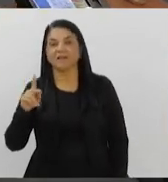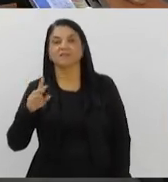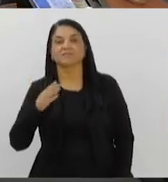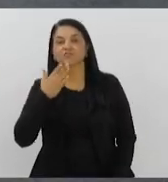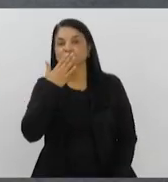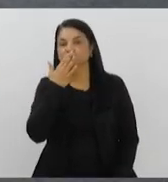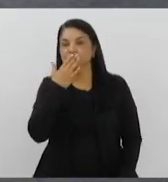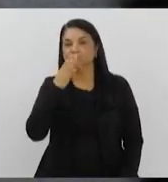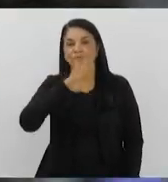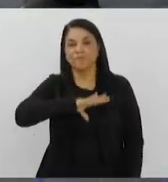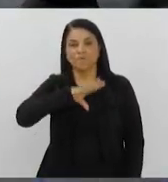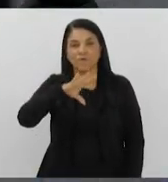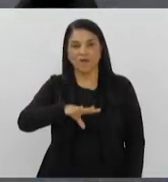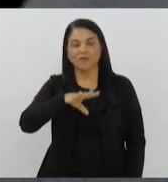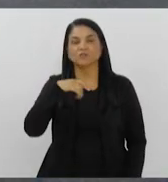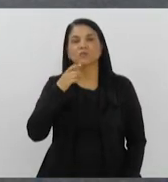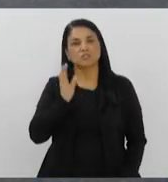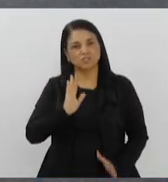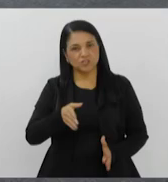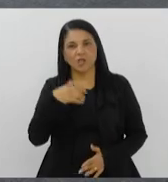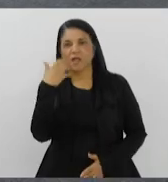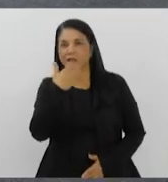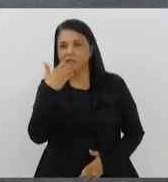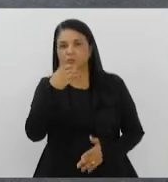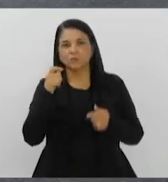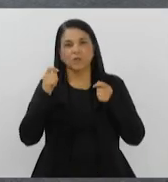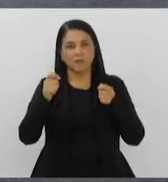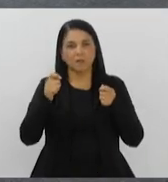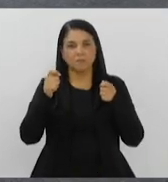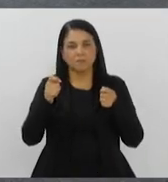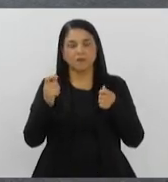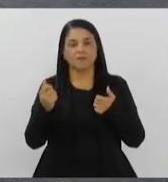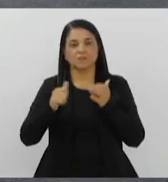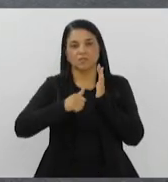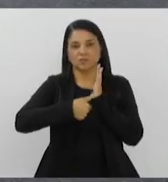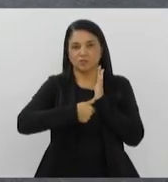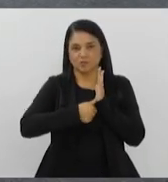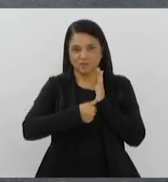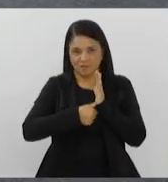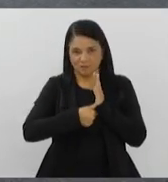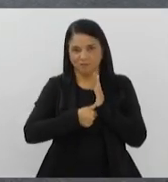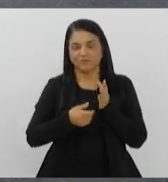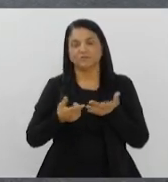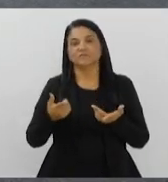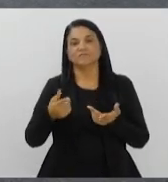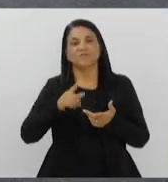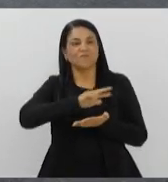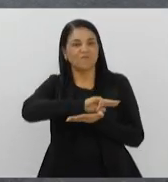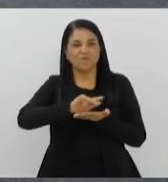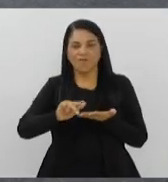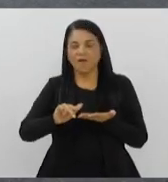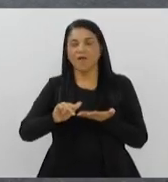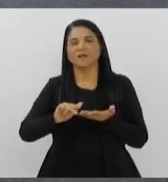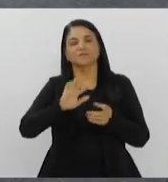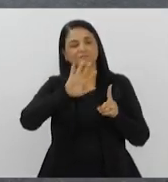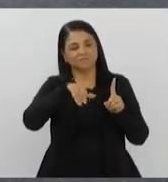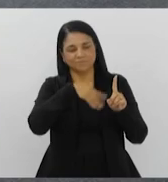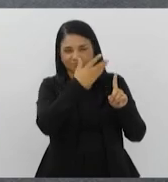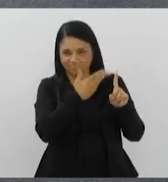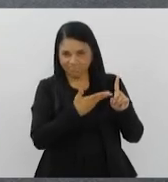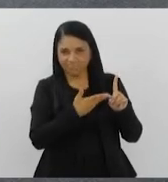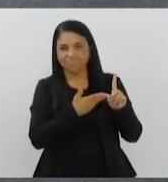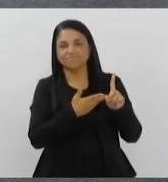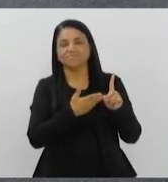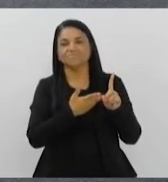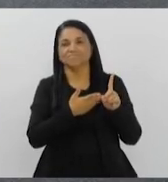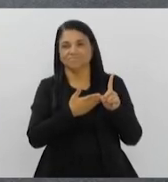do Vasco, em prol da campanha de associados. Então, eu acho que são vários os motivos para essa justa homenagem.